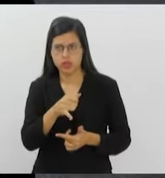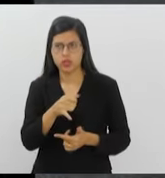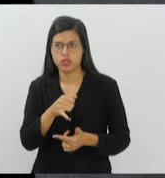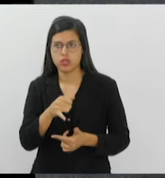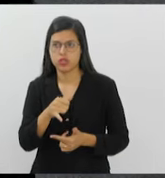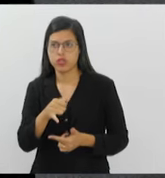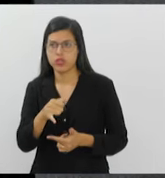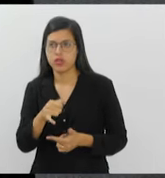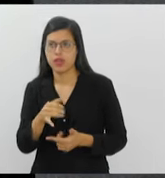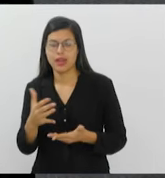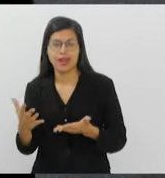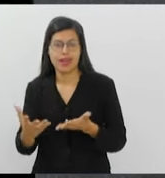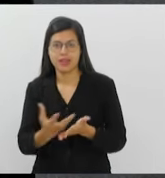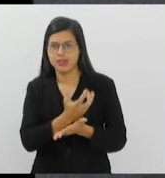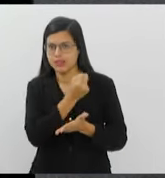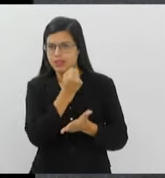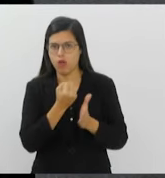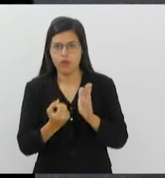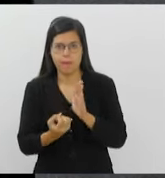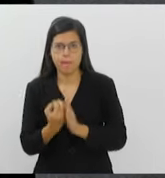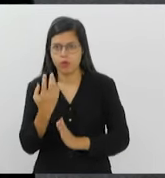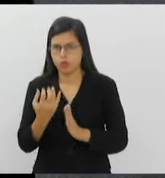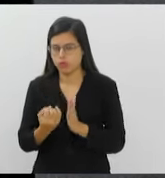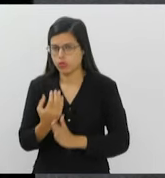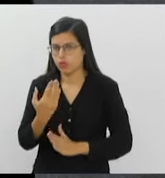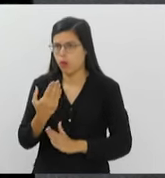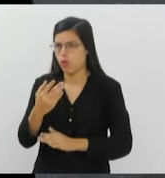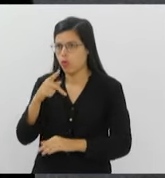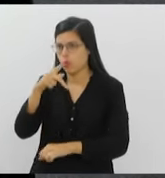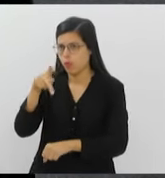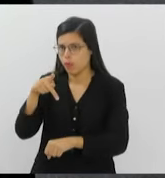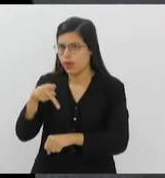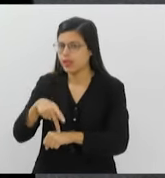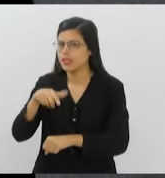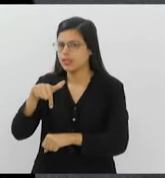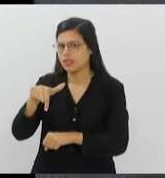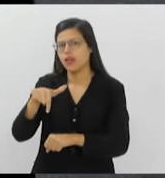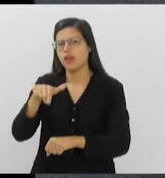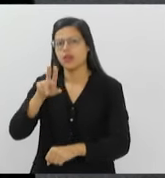quem salva a produção do país são as termoelétricas.